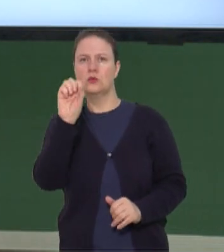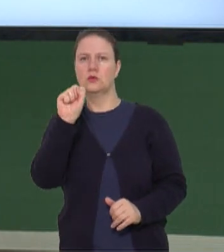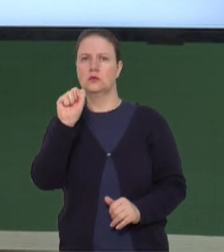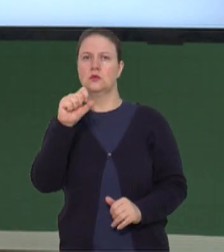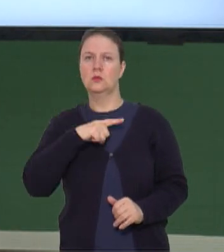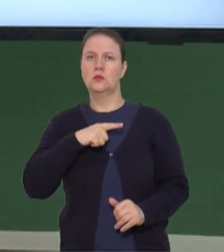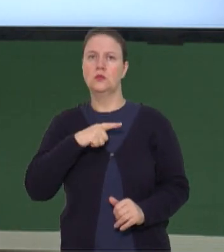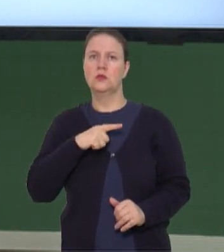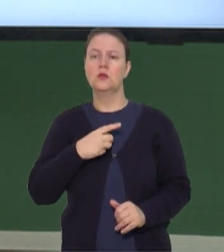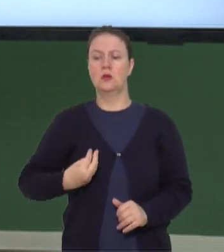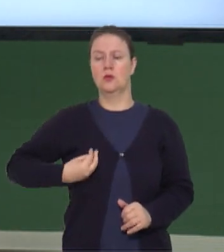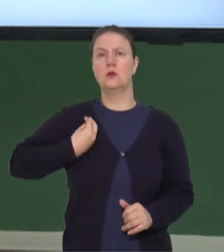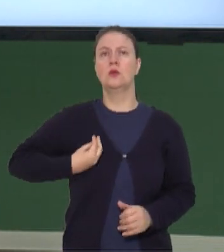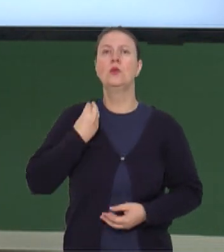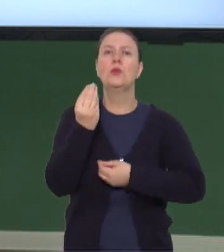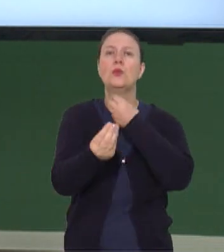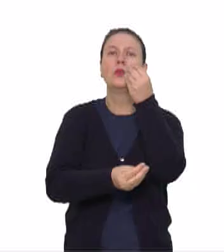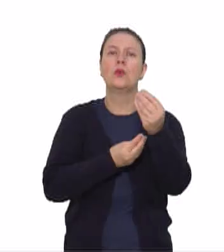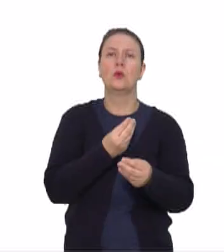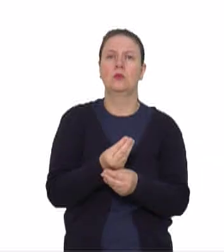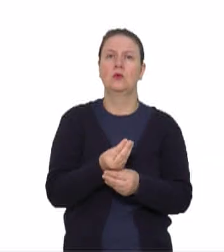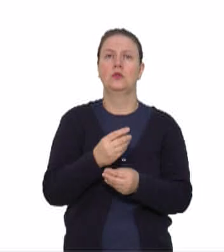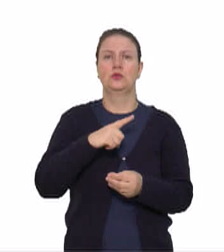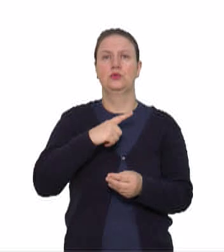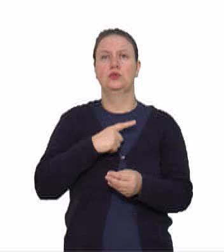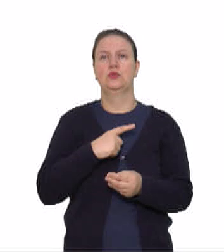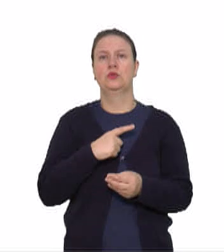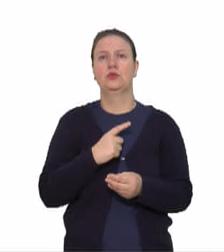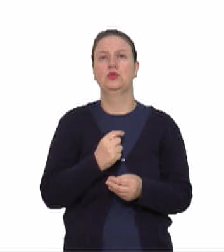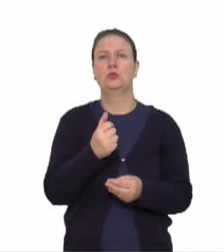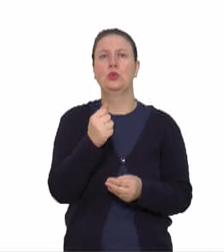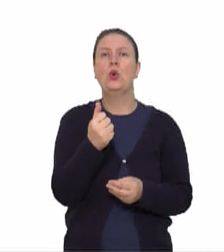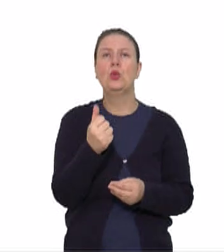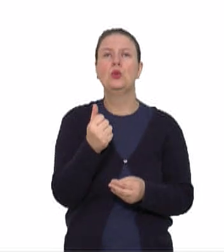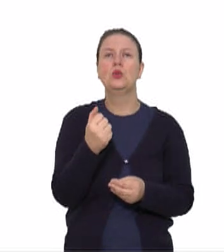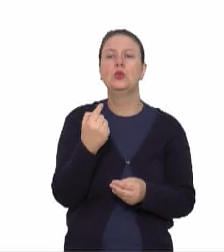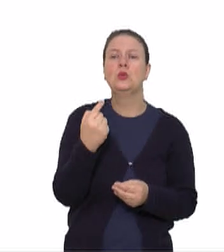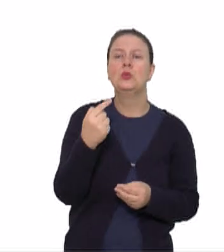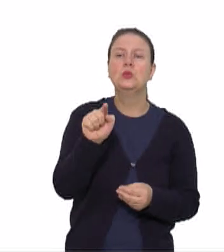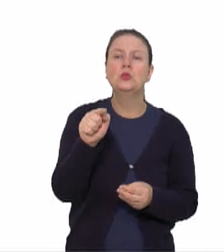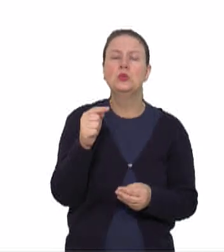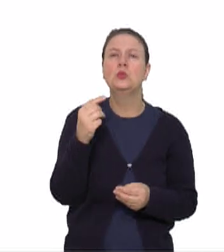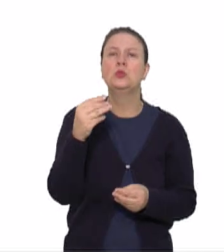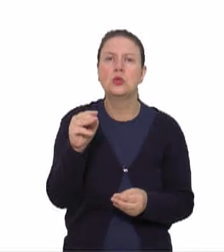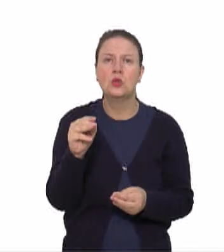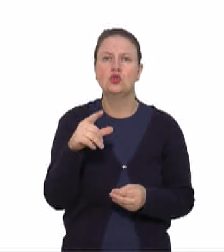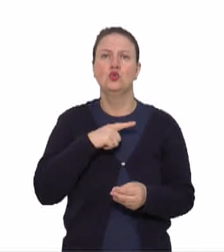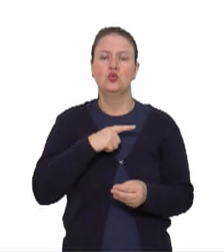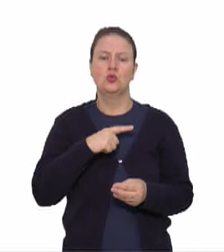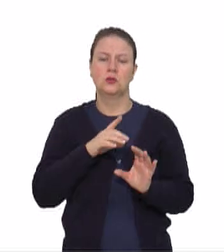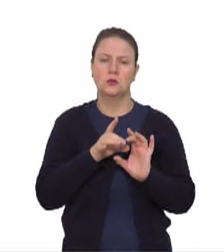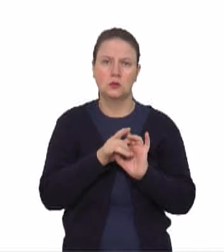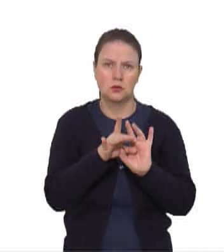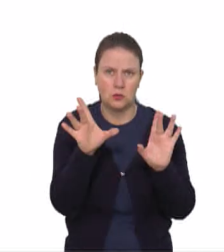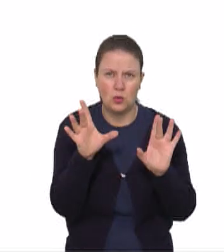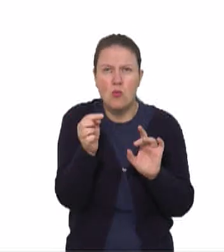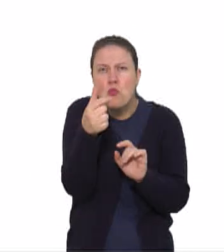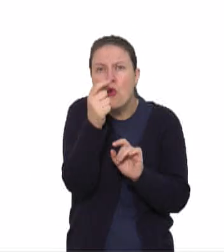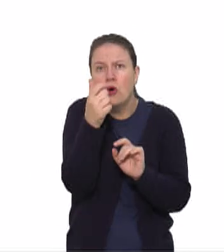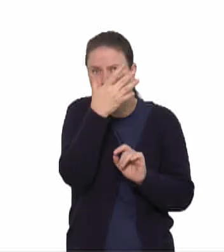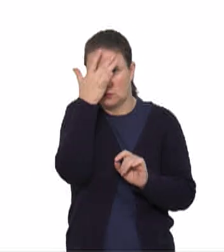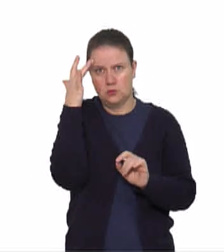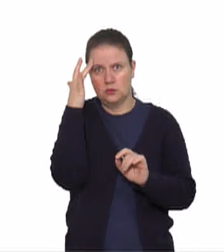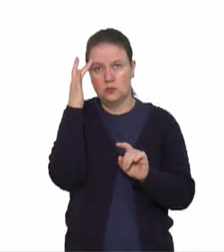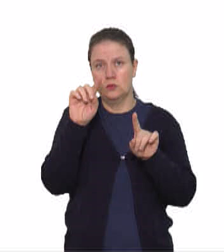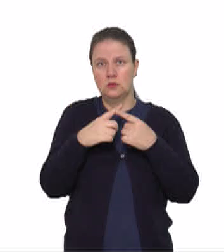E como é que eles viviam? Havia um segmento de poucos milhares de mulatos que já eram livres, tá? Mas submetidos